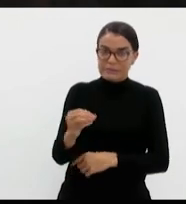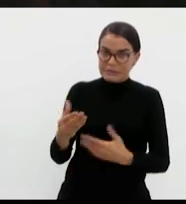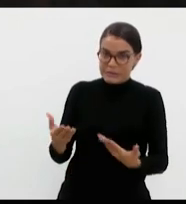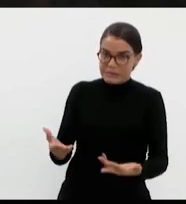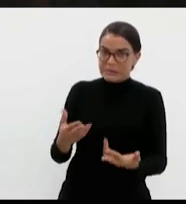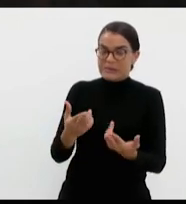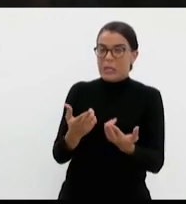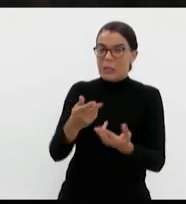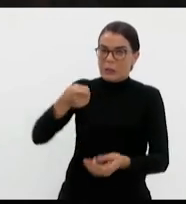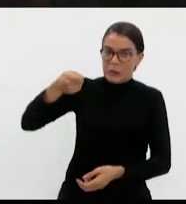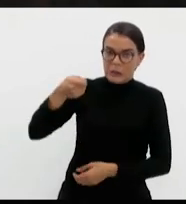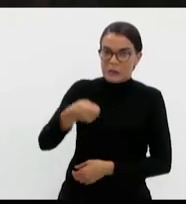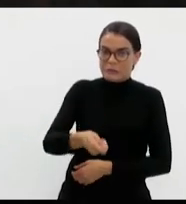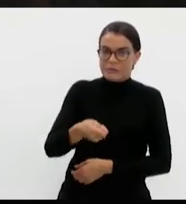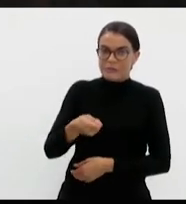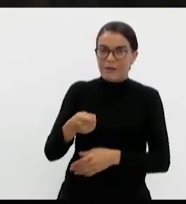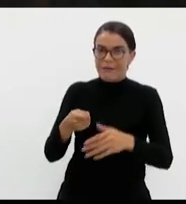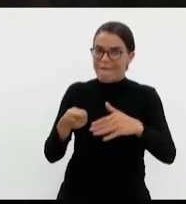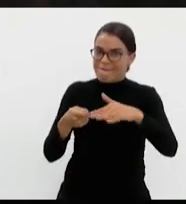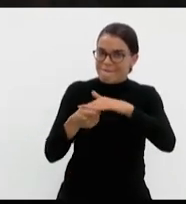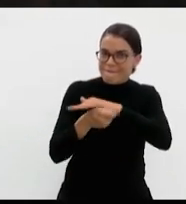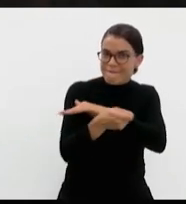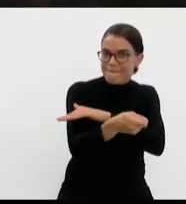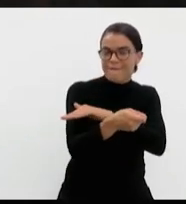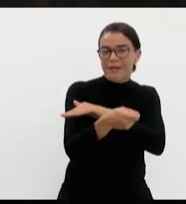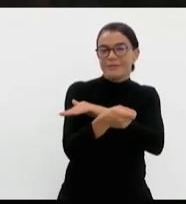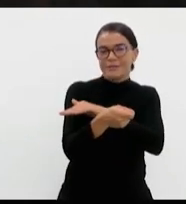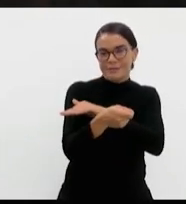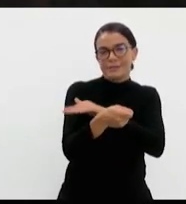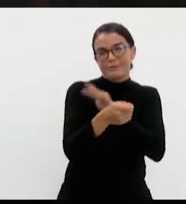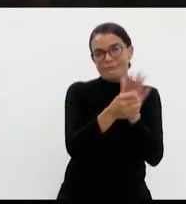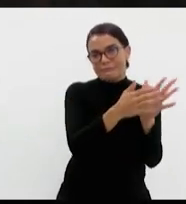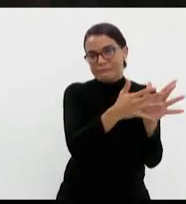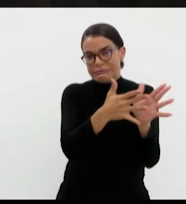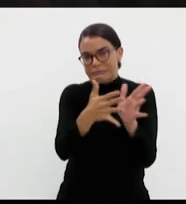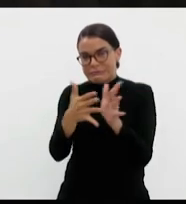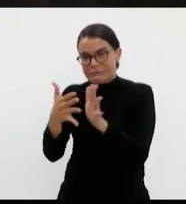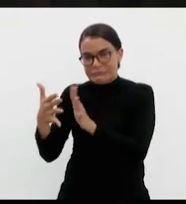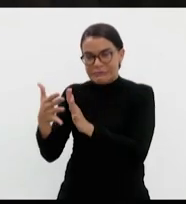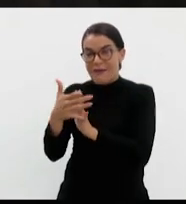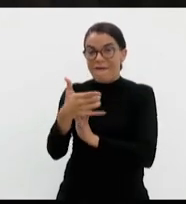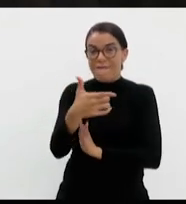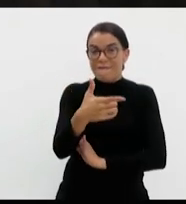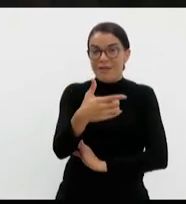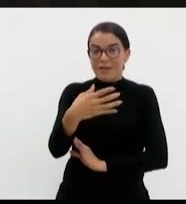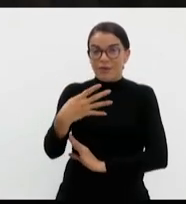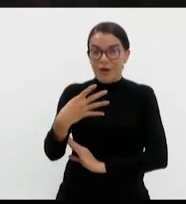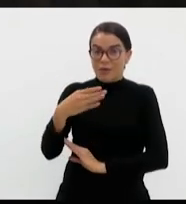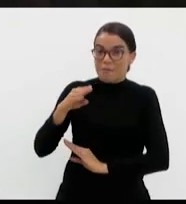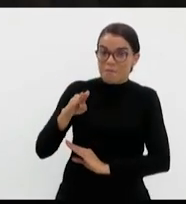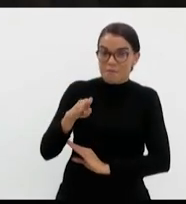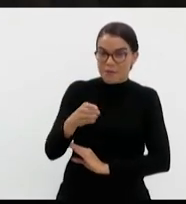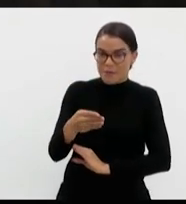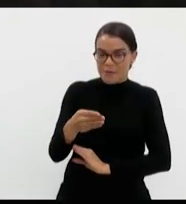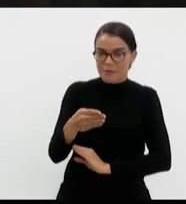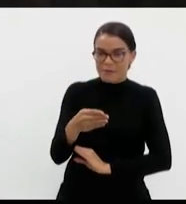Obrigação de investir na área de esgoto, salvo erro de memória, ao longo dos anos, 24 bilhões.